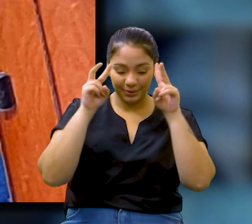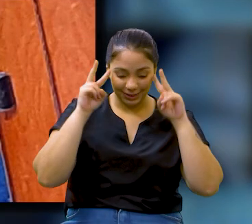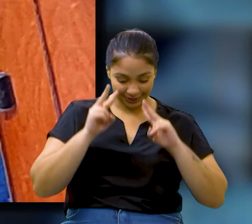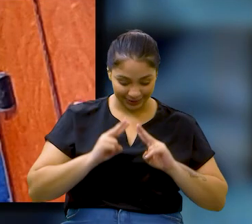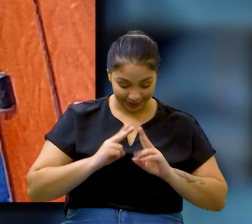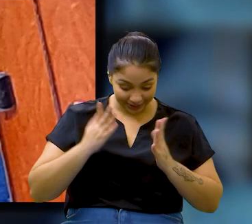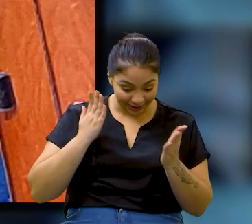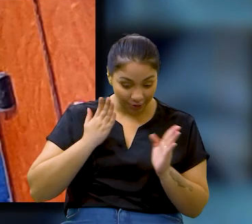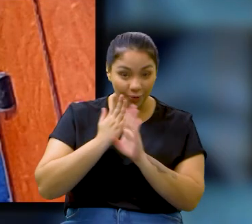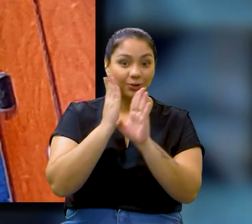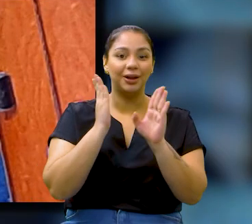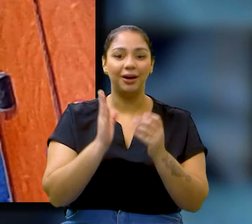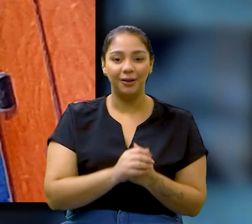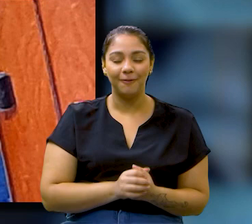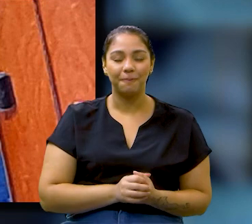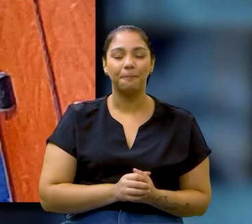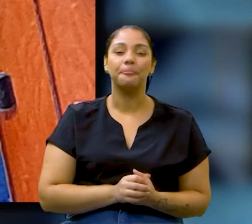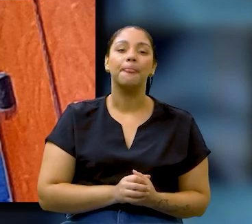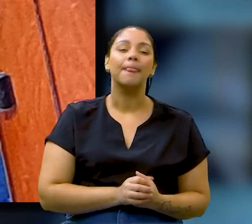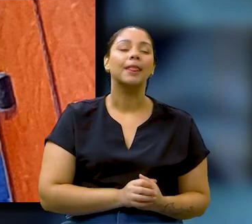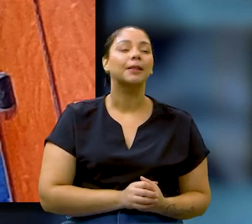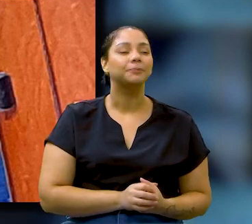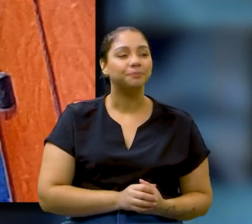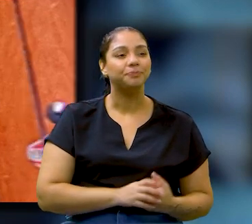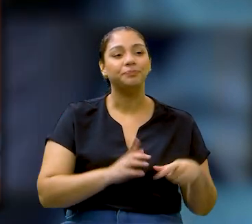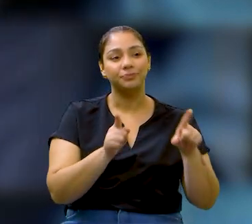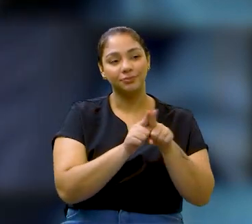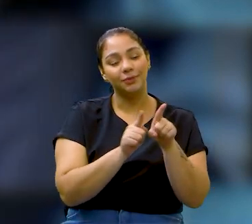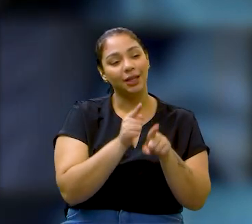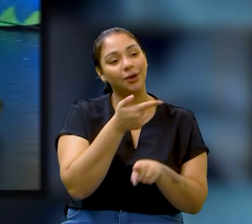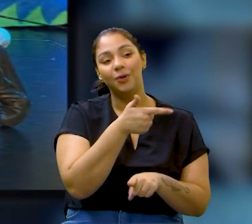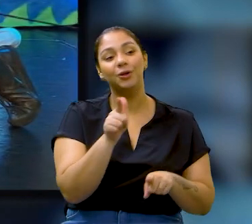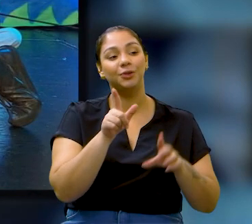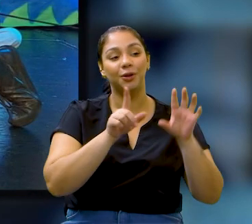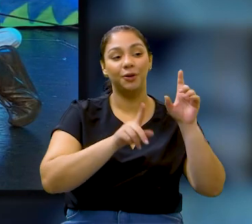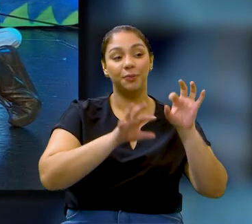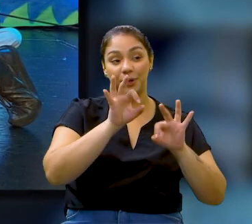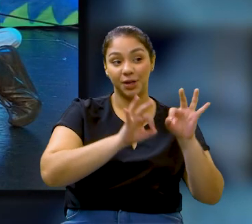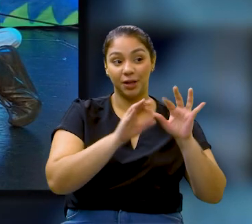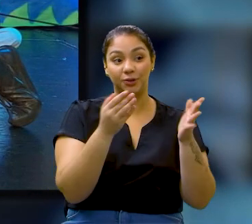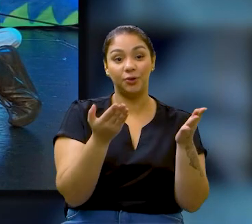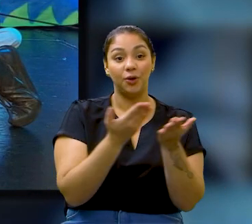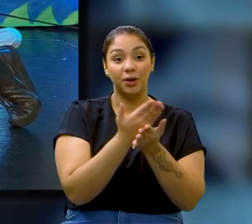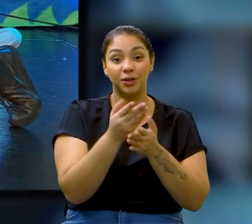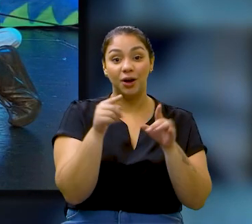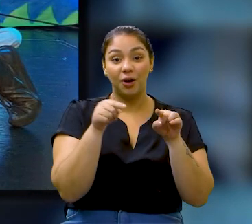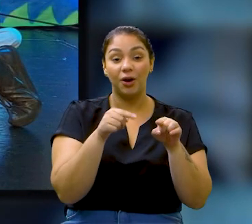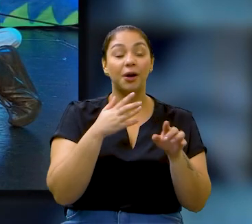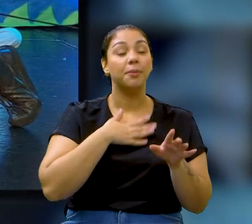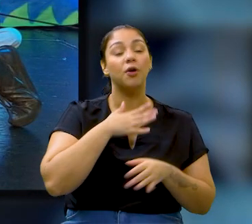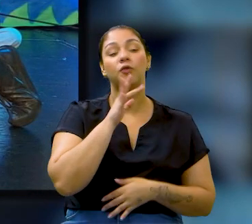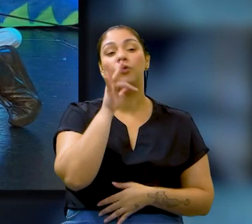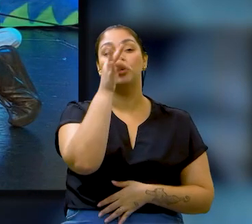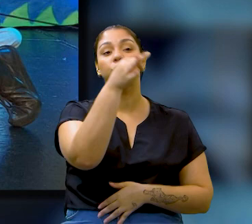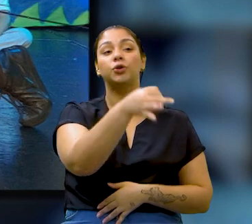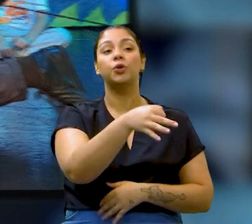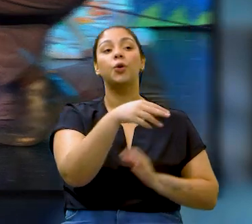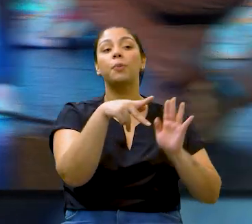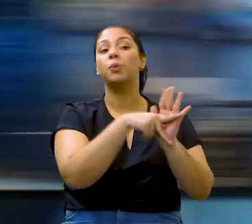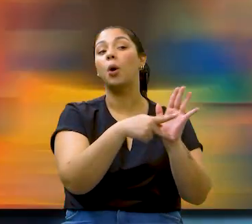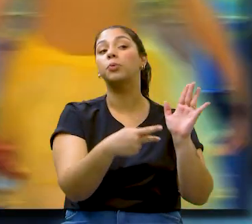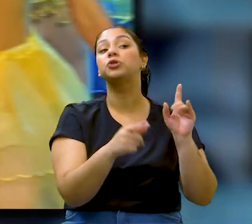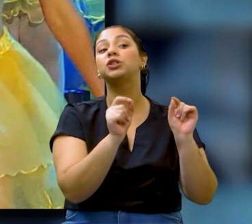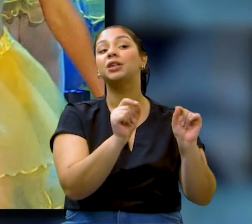forma, né? Sim. E aí nós temos um outro projeto que começou esse ano, que chama Meu Futuro a Quem Pertence, que é